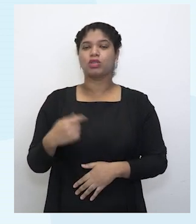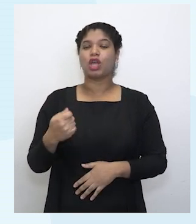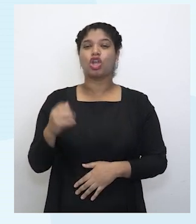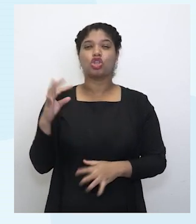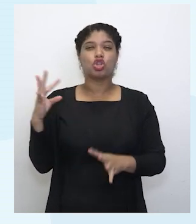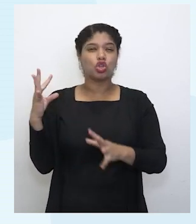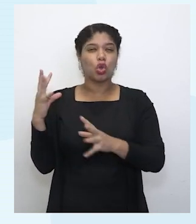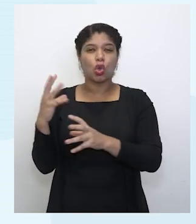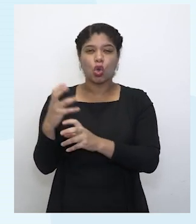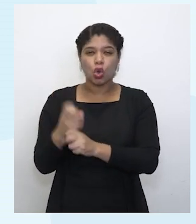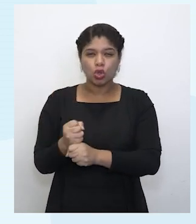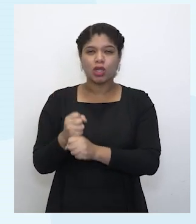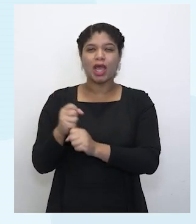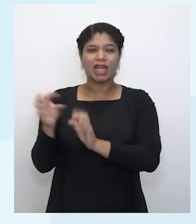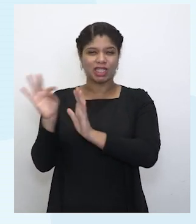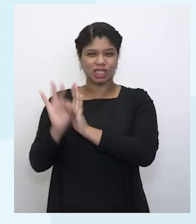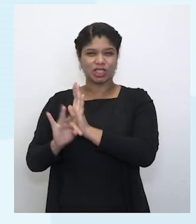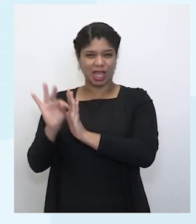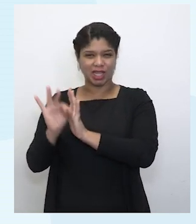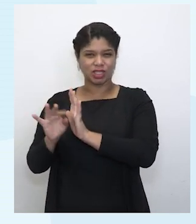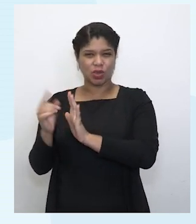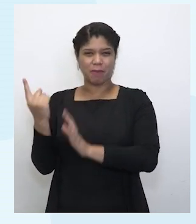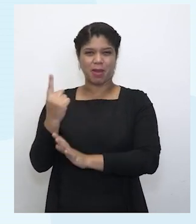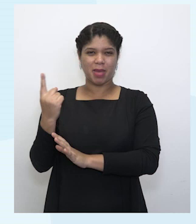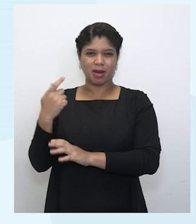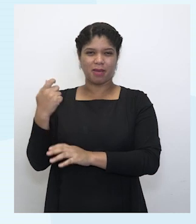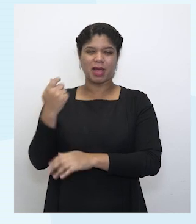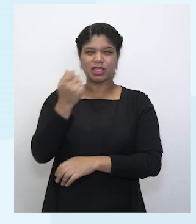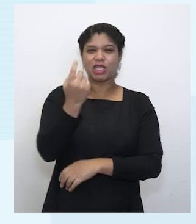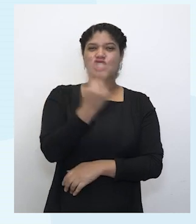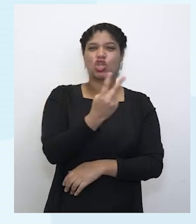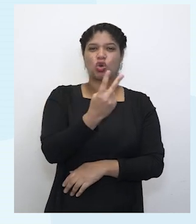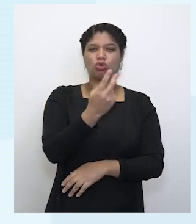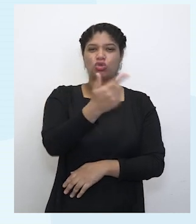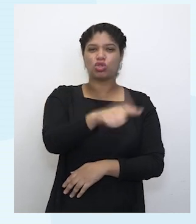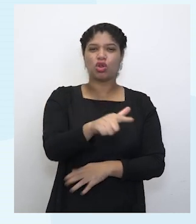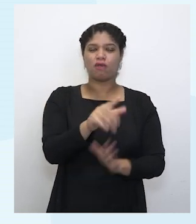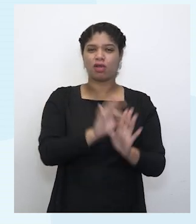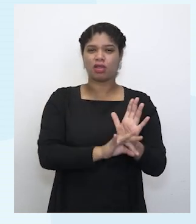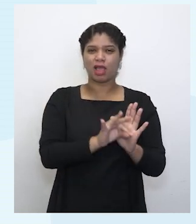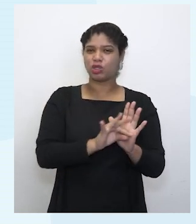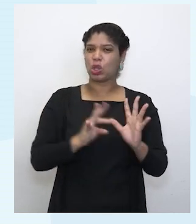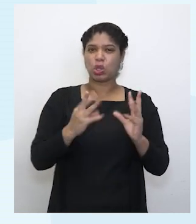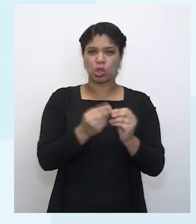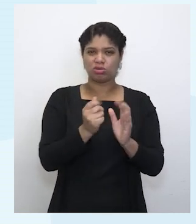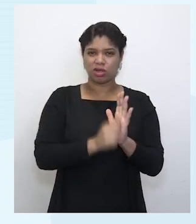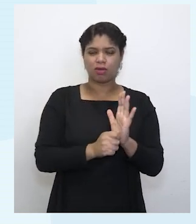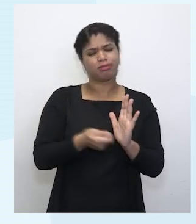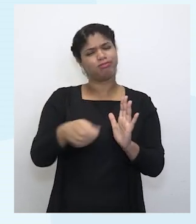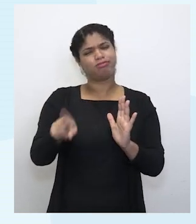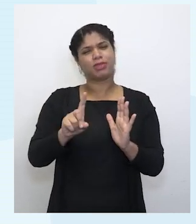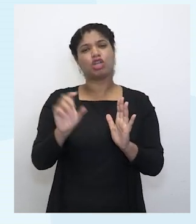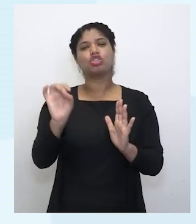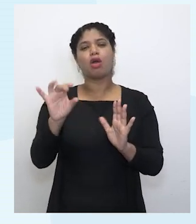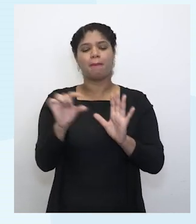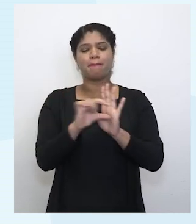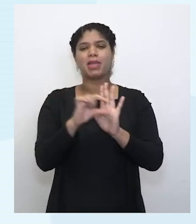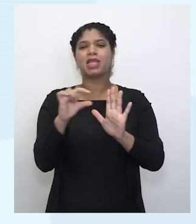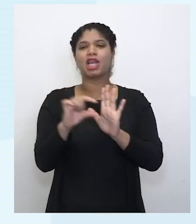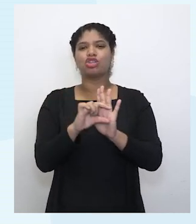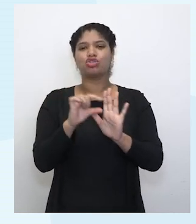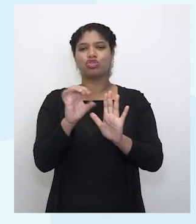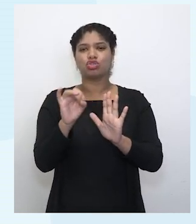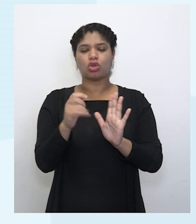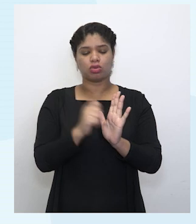história toda, né? A gente pode também partir de um trecho específico. Depois desse planejamento, a gente